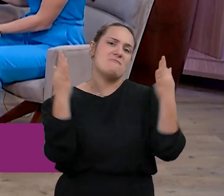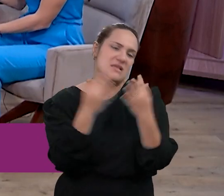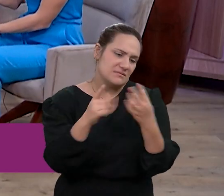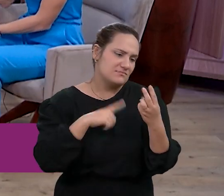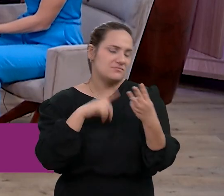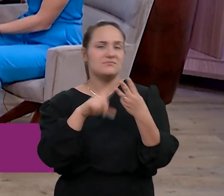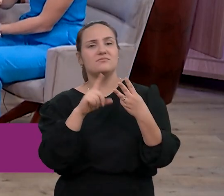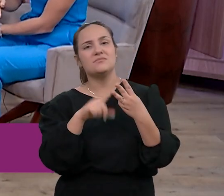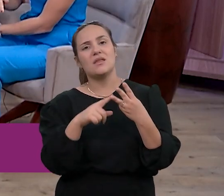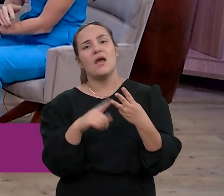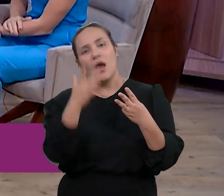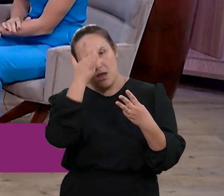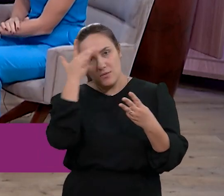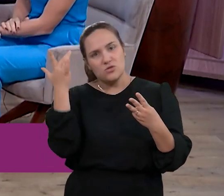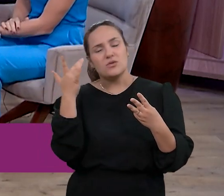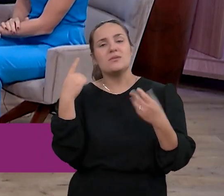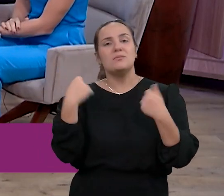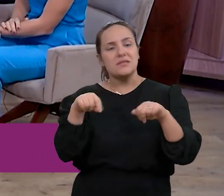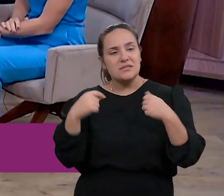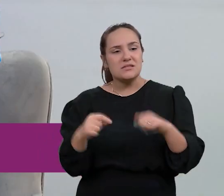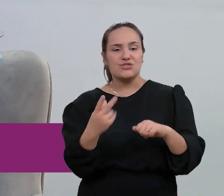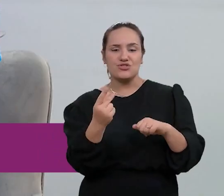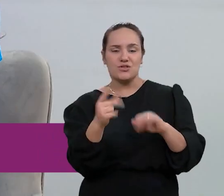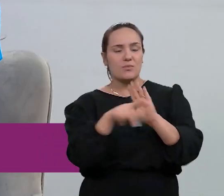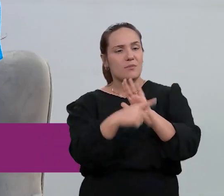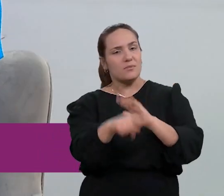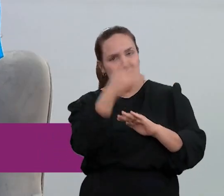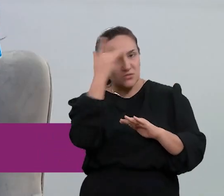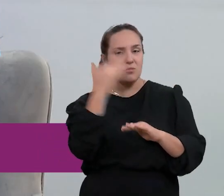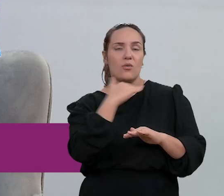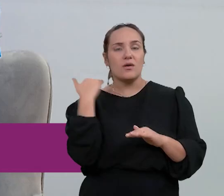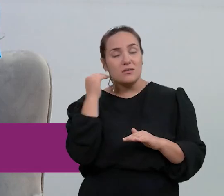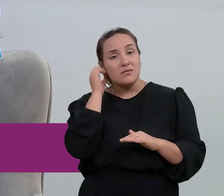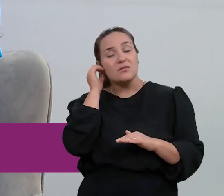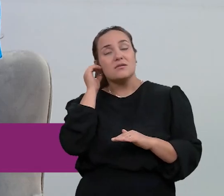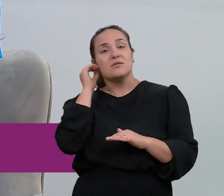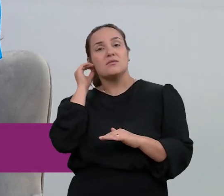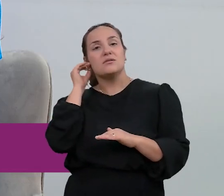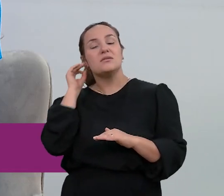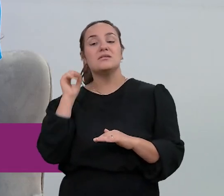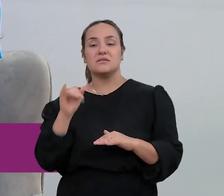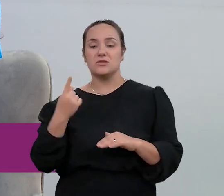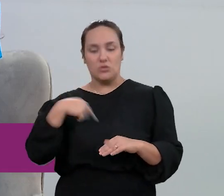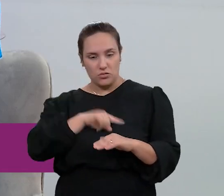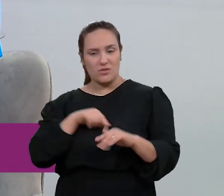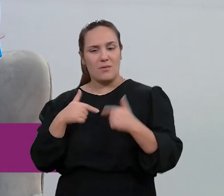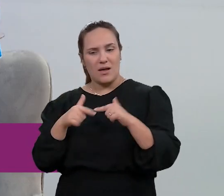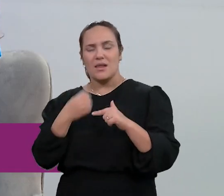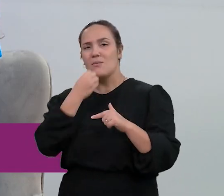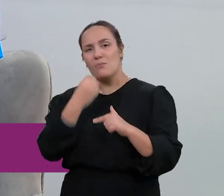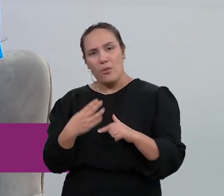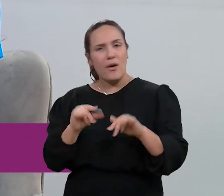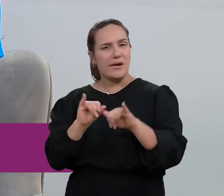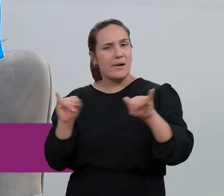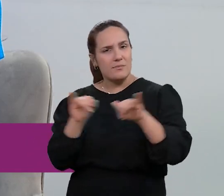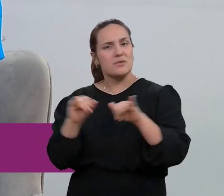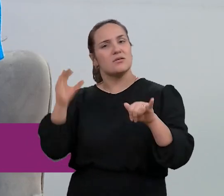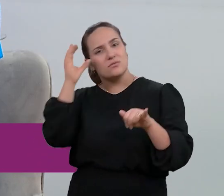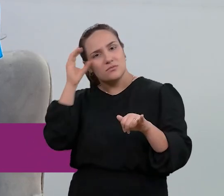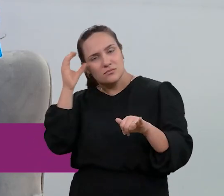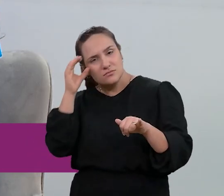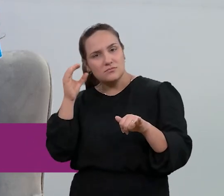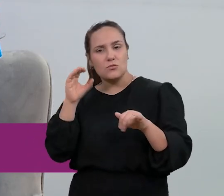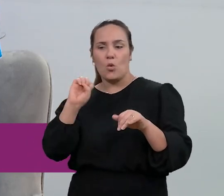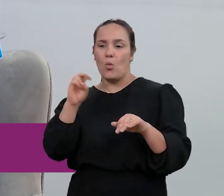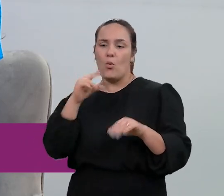de repente de recursos financeiros daquela vítima então quando a gente trabalha boas campanhas de conscientização ou muda o